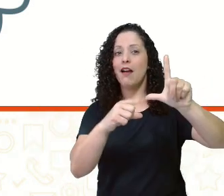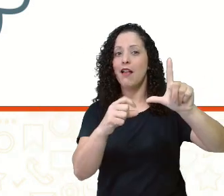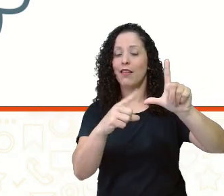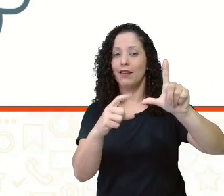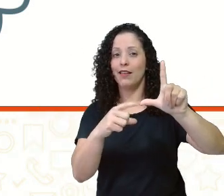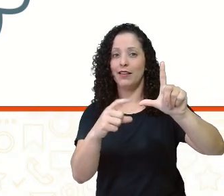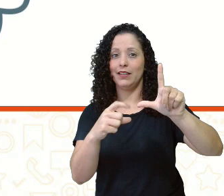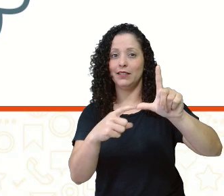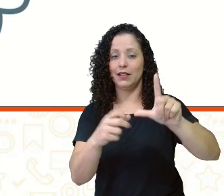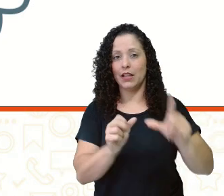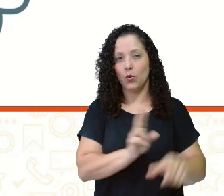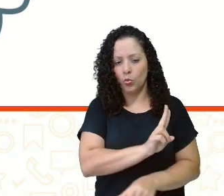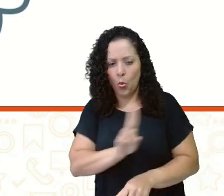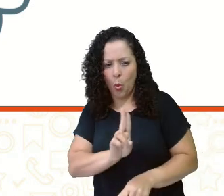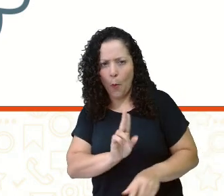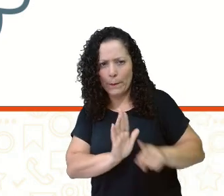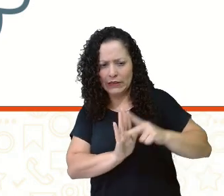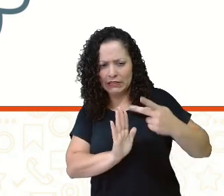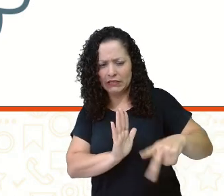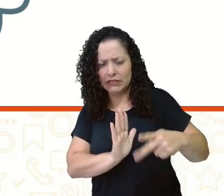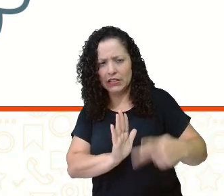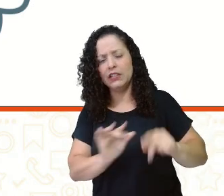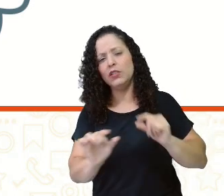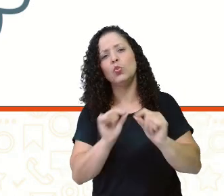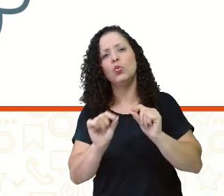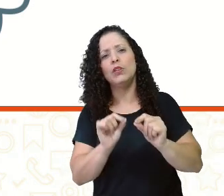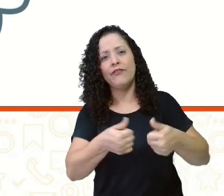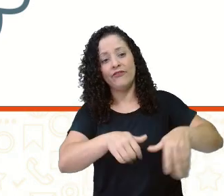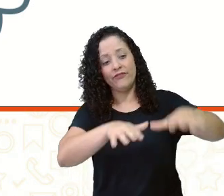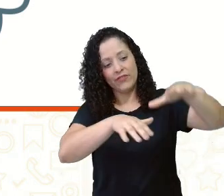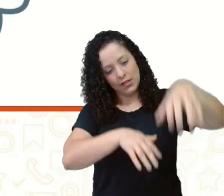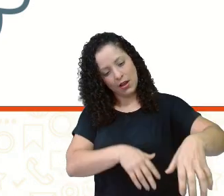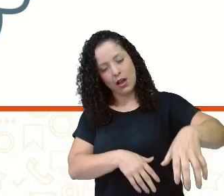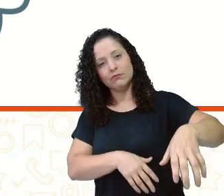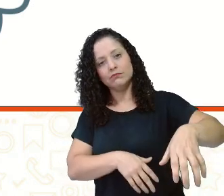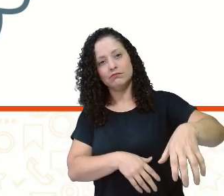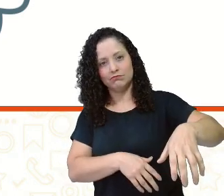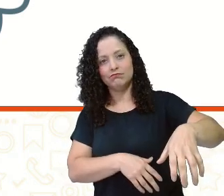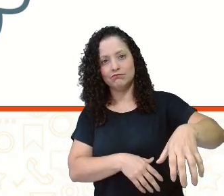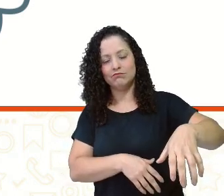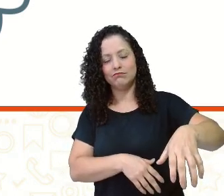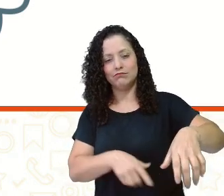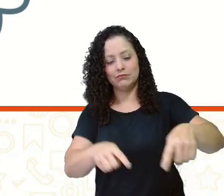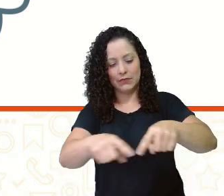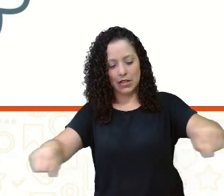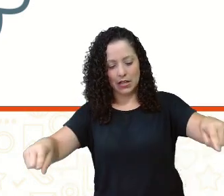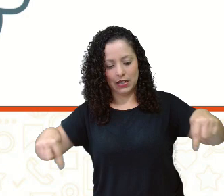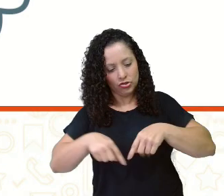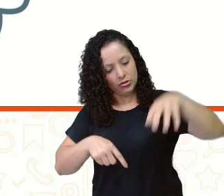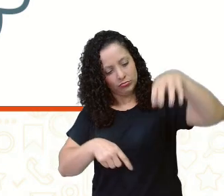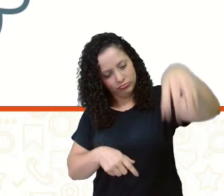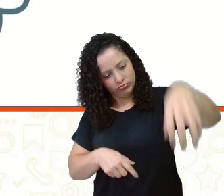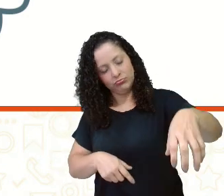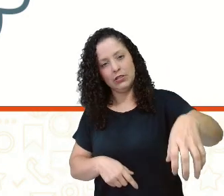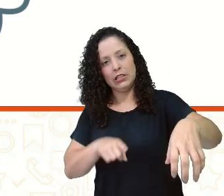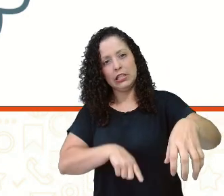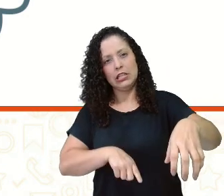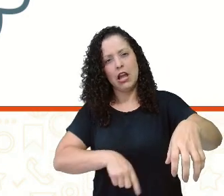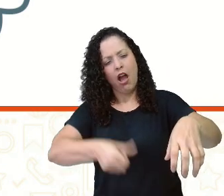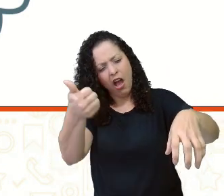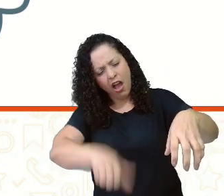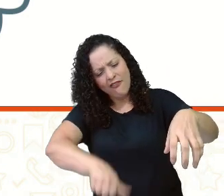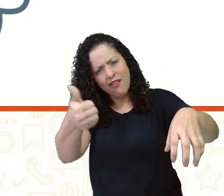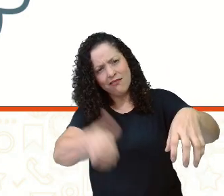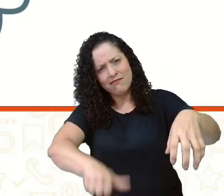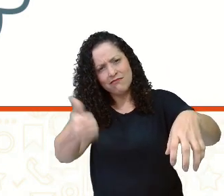né, do nome do objeto, que pode ficar fixo na caixinha, na parte externa, para que a pessoa faça essa análise, faça